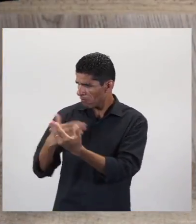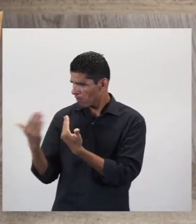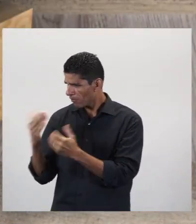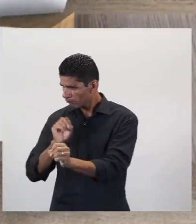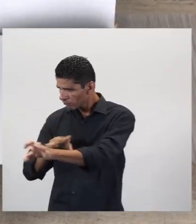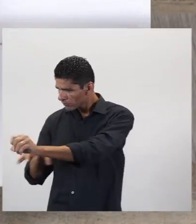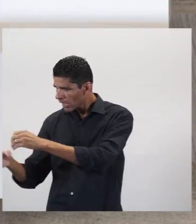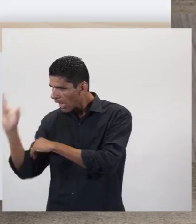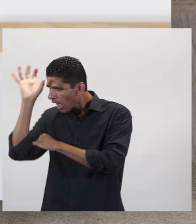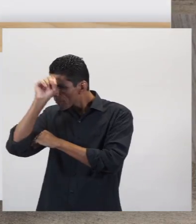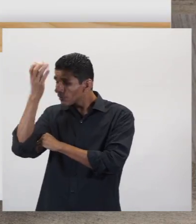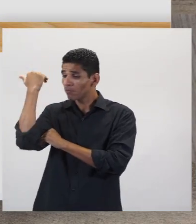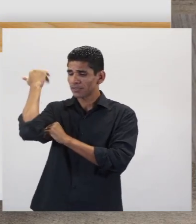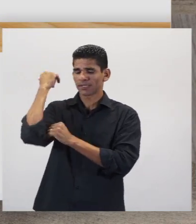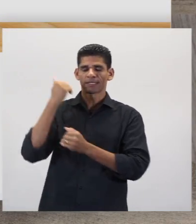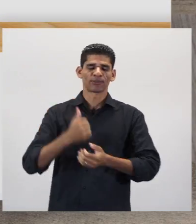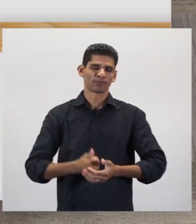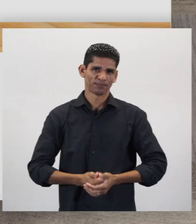convivem.